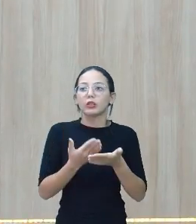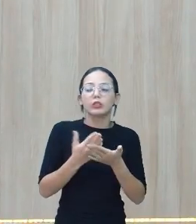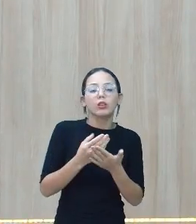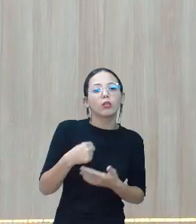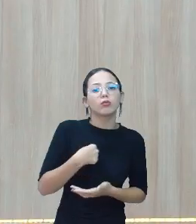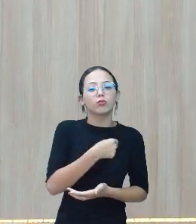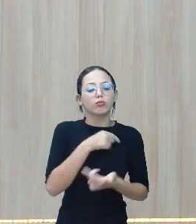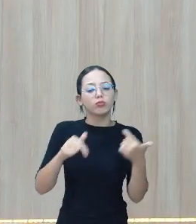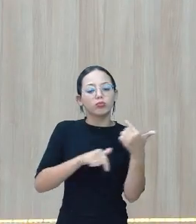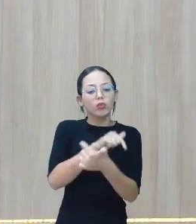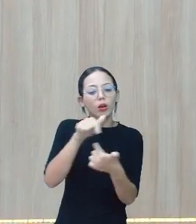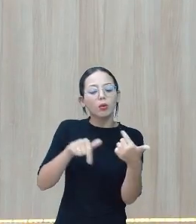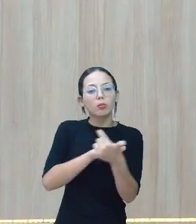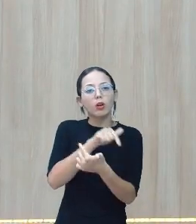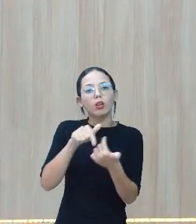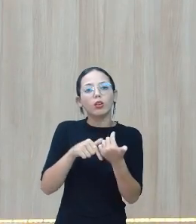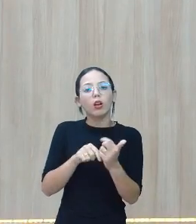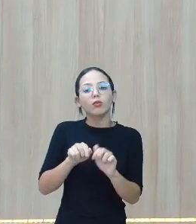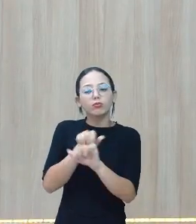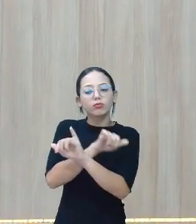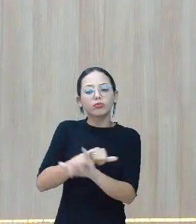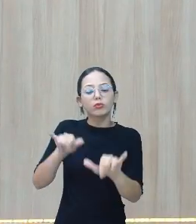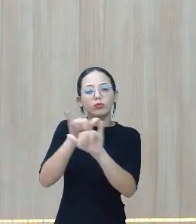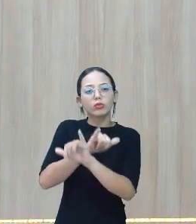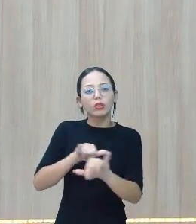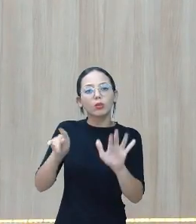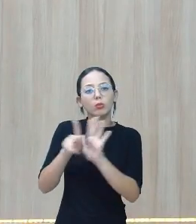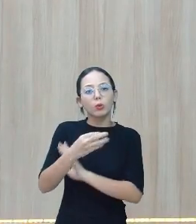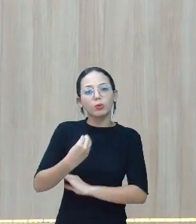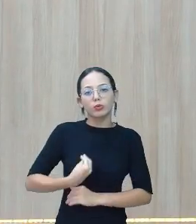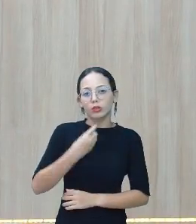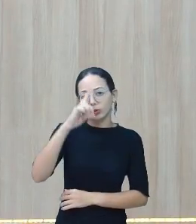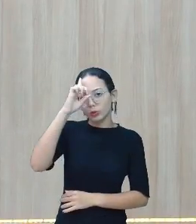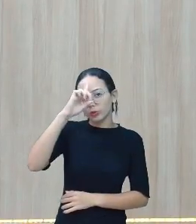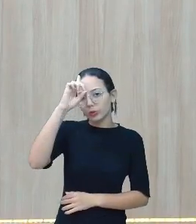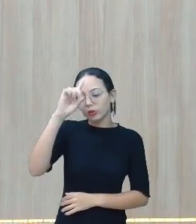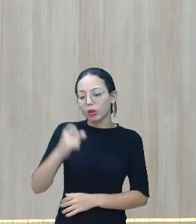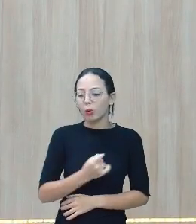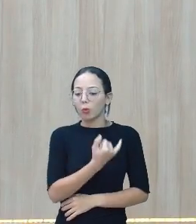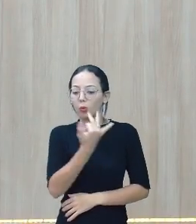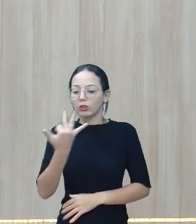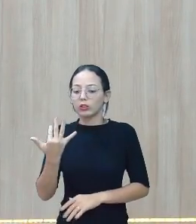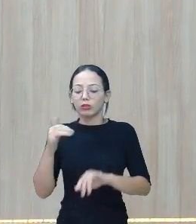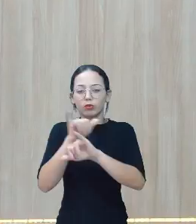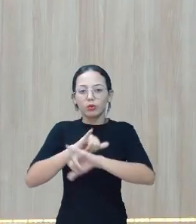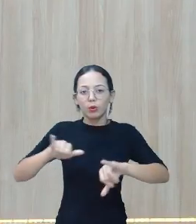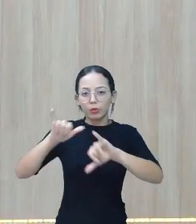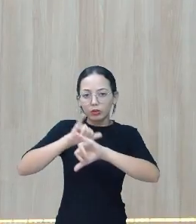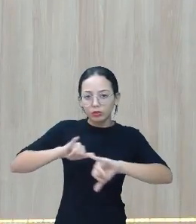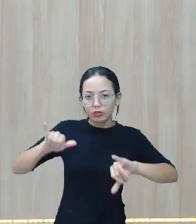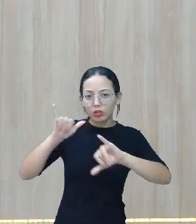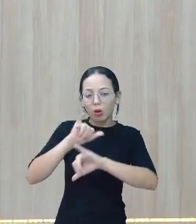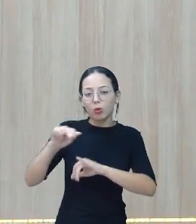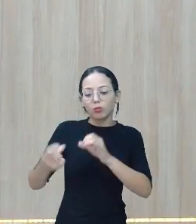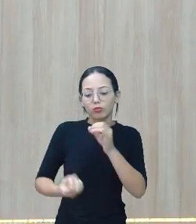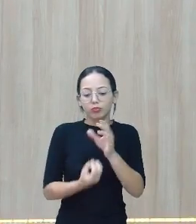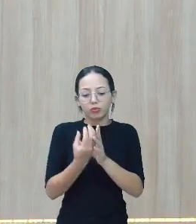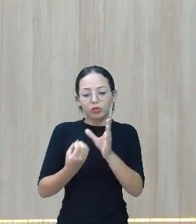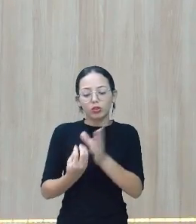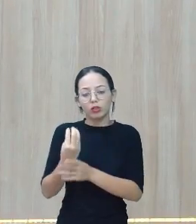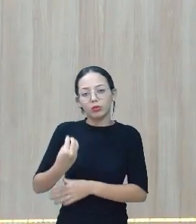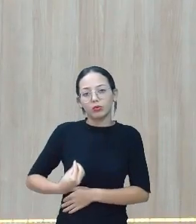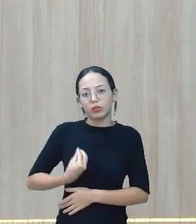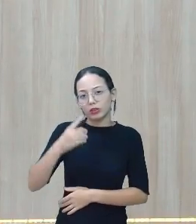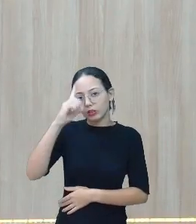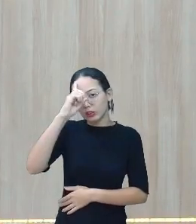gente vai trabalhar com as informações do nosso dia a dia, né? Ou seja, a quantidade de informações que são geradas no dia a